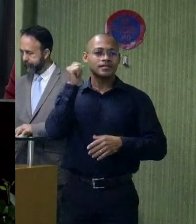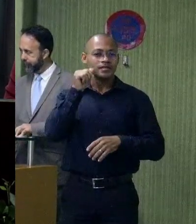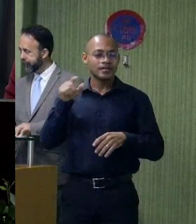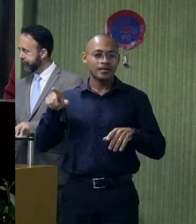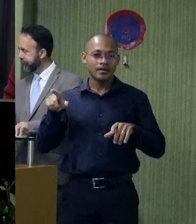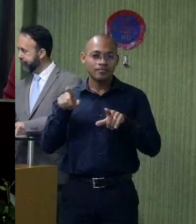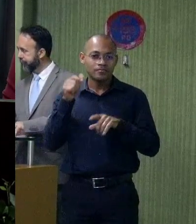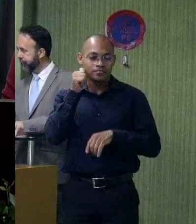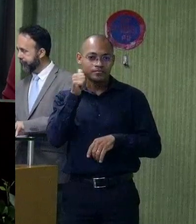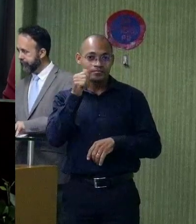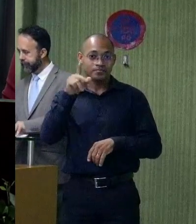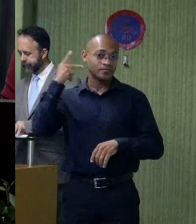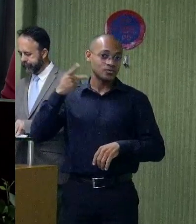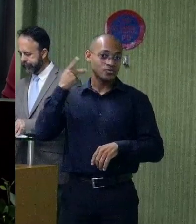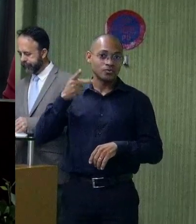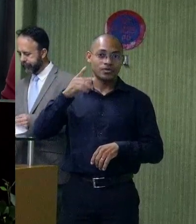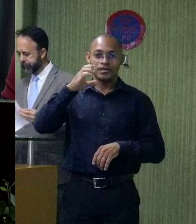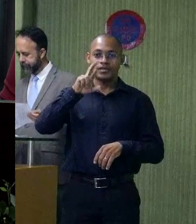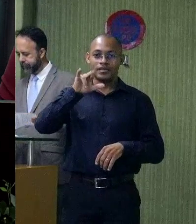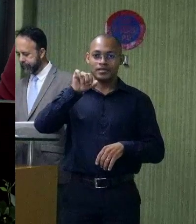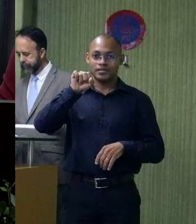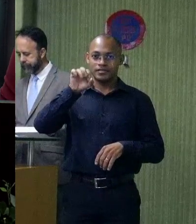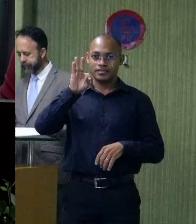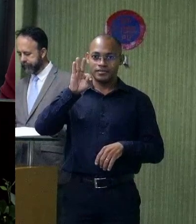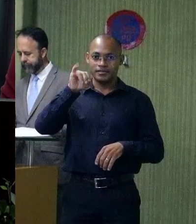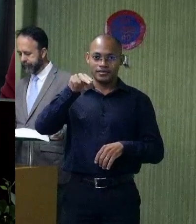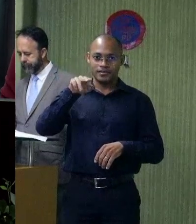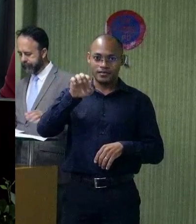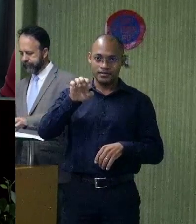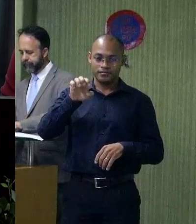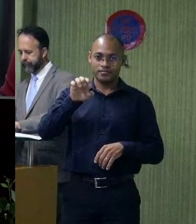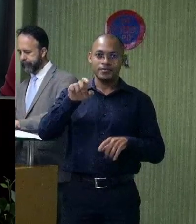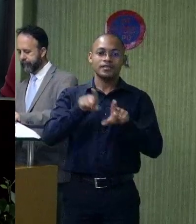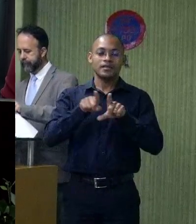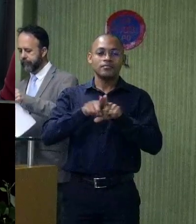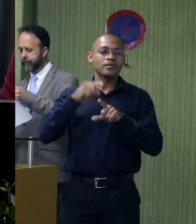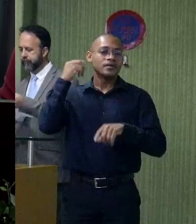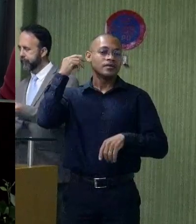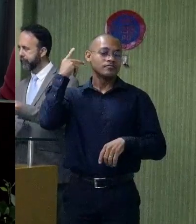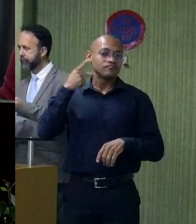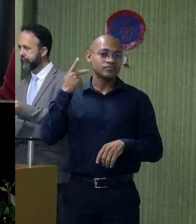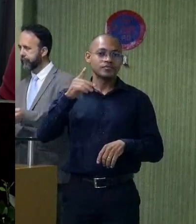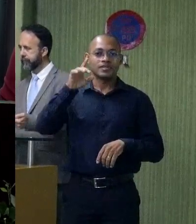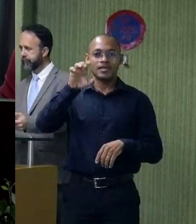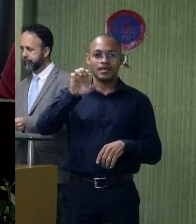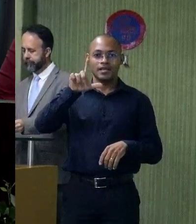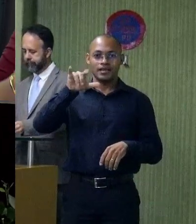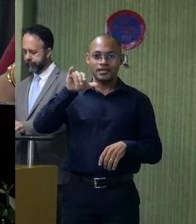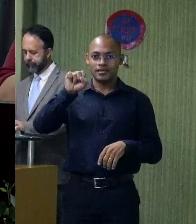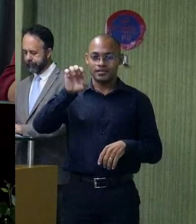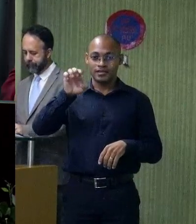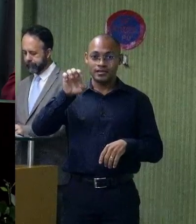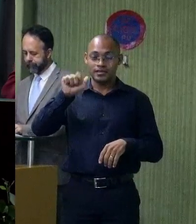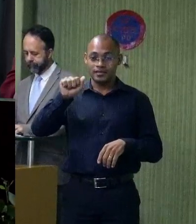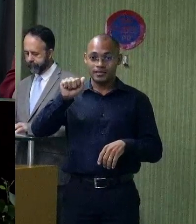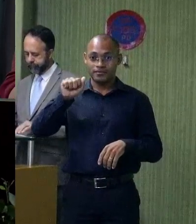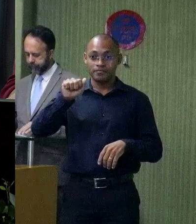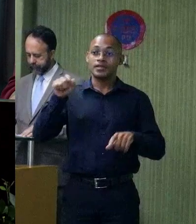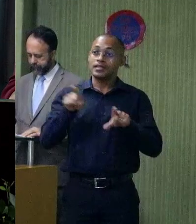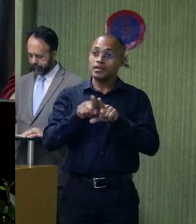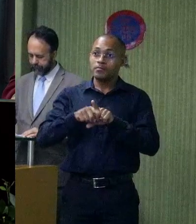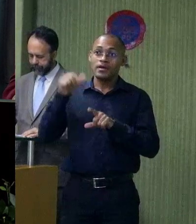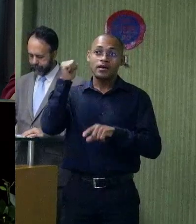delisa e agradecer né a nossa anfitriã Doutora Isabela